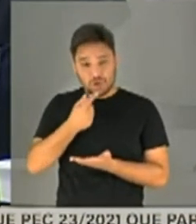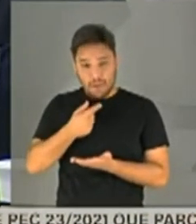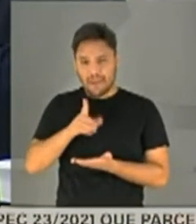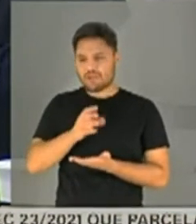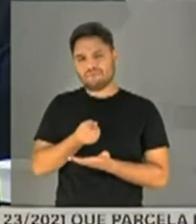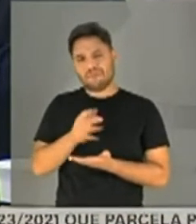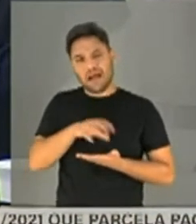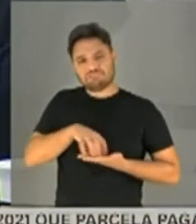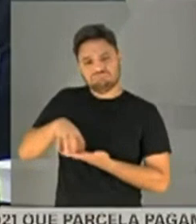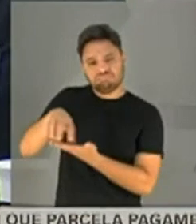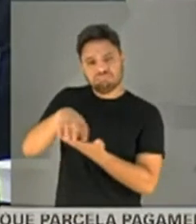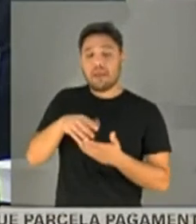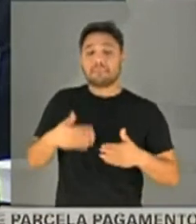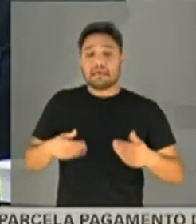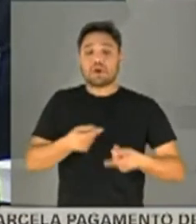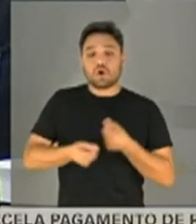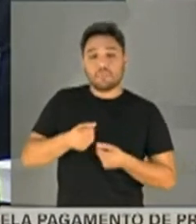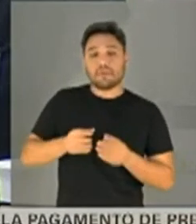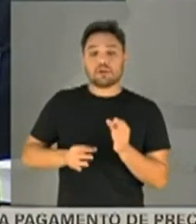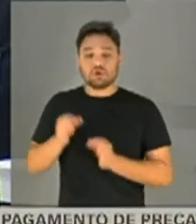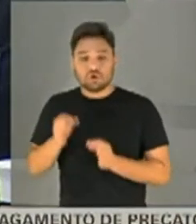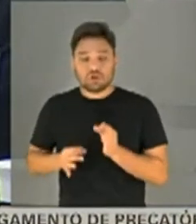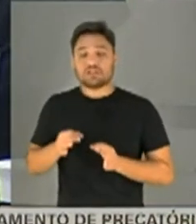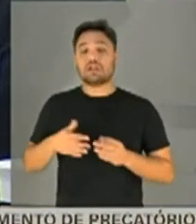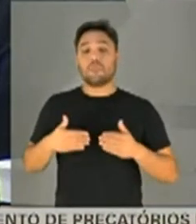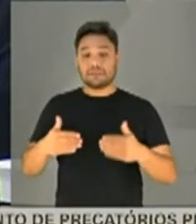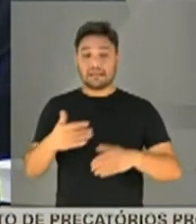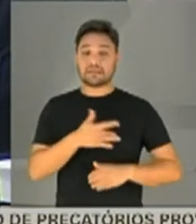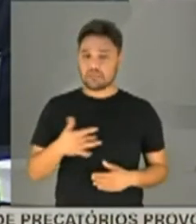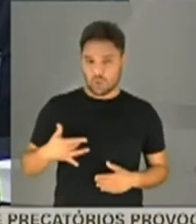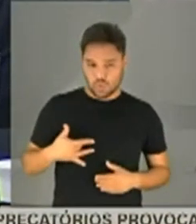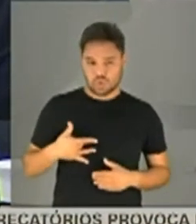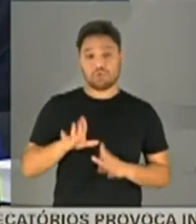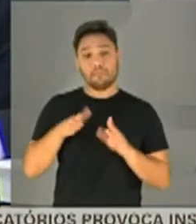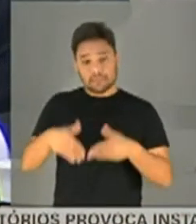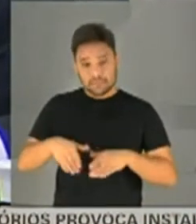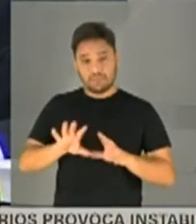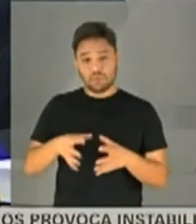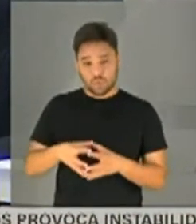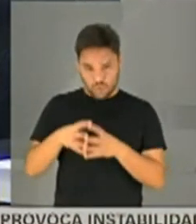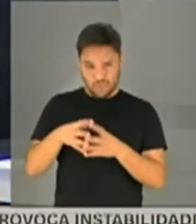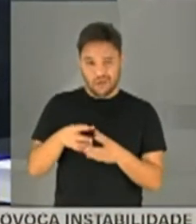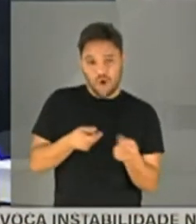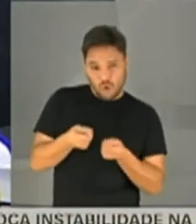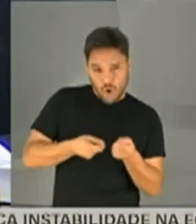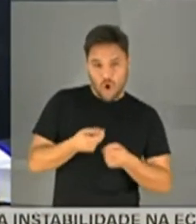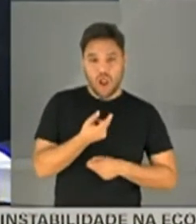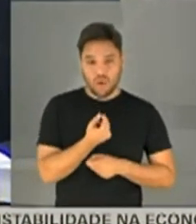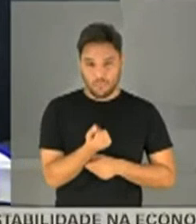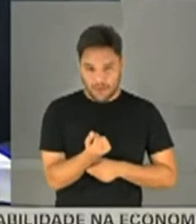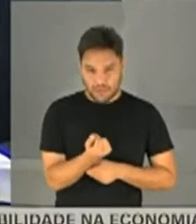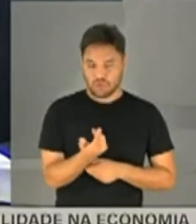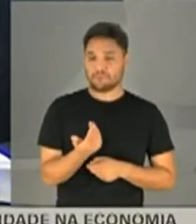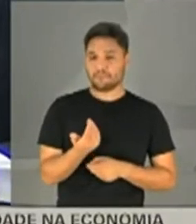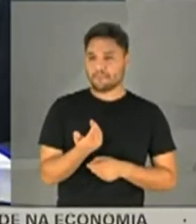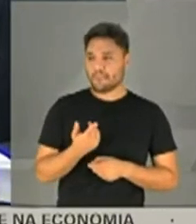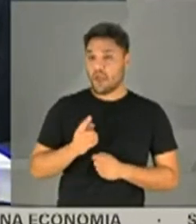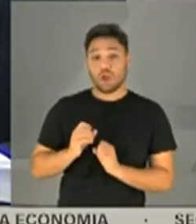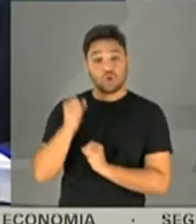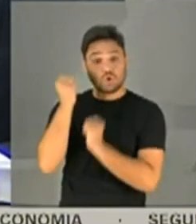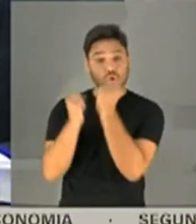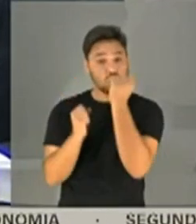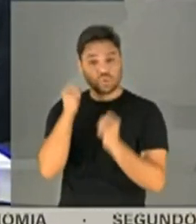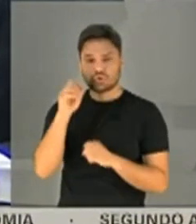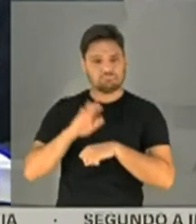entre os quais o Ministério da Economia, Justiça e pelo Ministério da Saúde. Nenhuma indústria, inclusive a nossa, pode